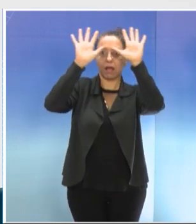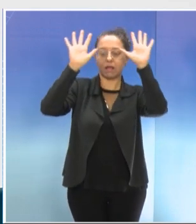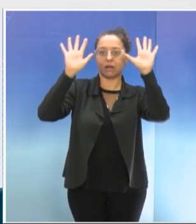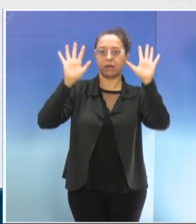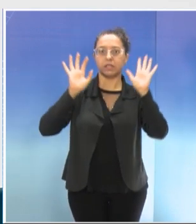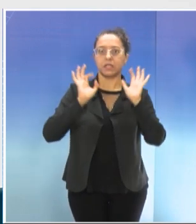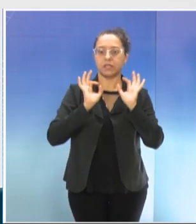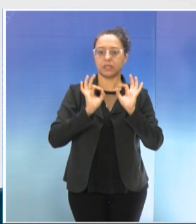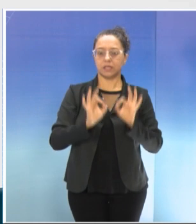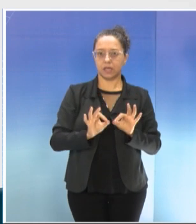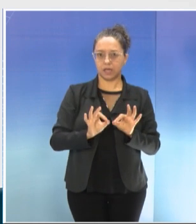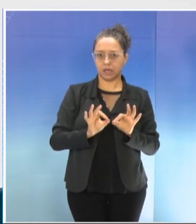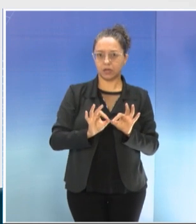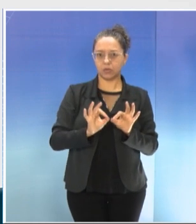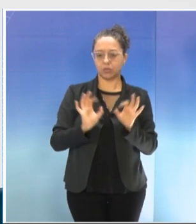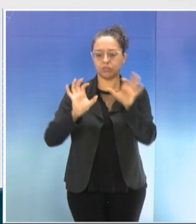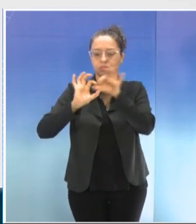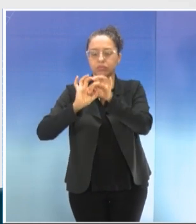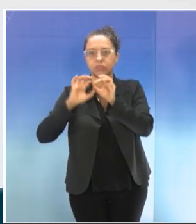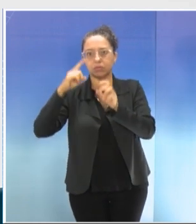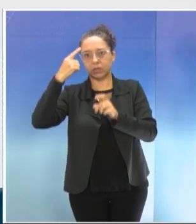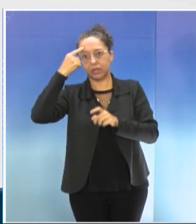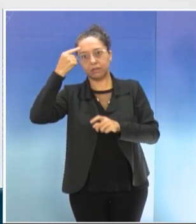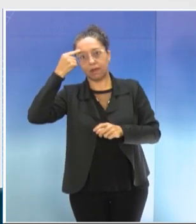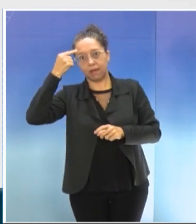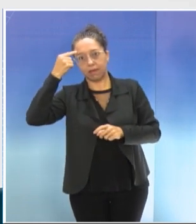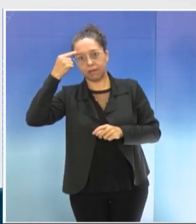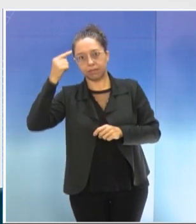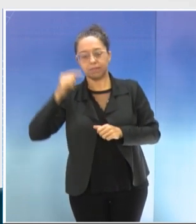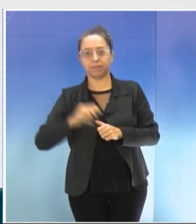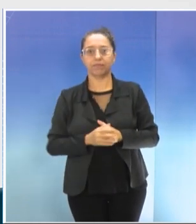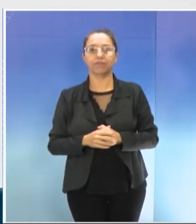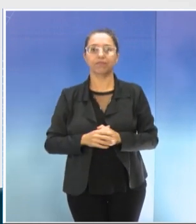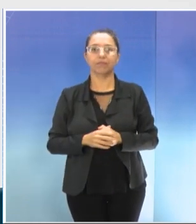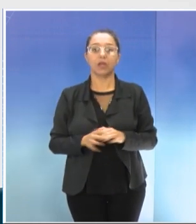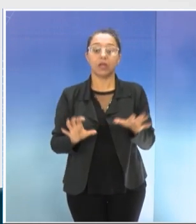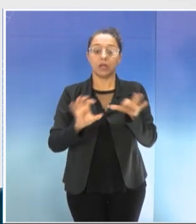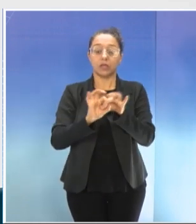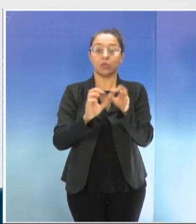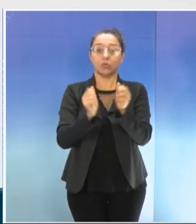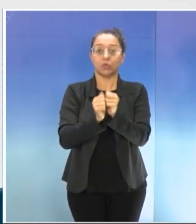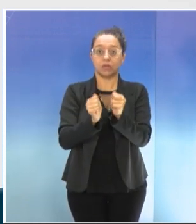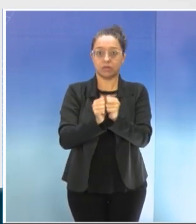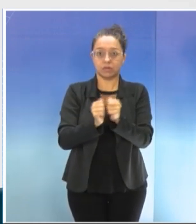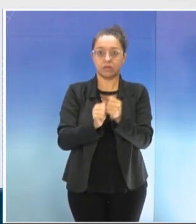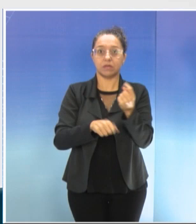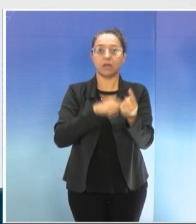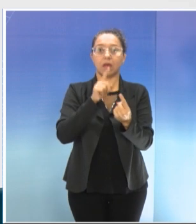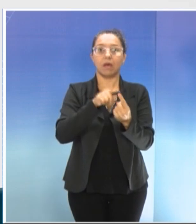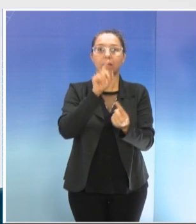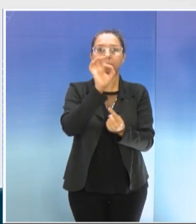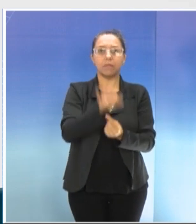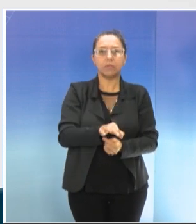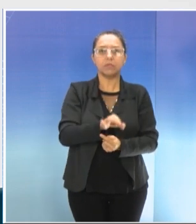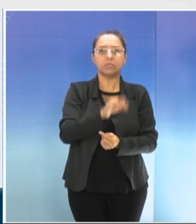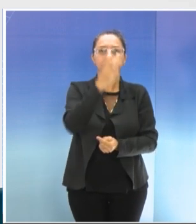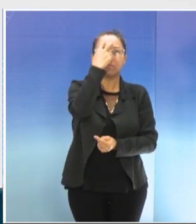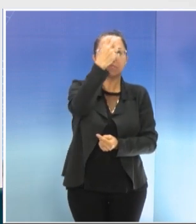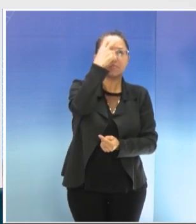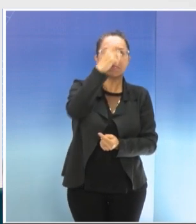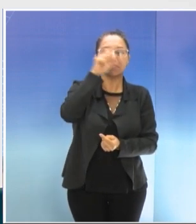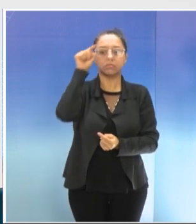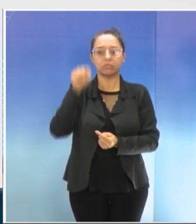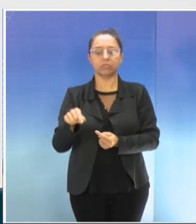das ideias, associar a certeza do intelecto à imutabilidade da